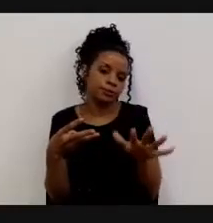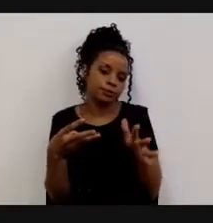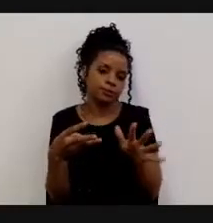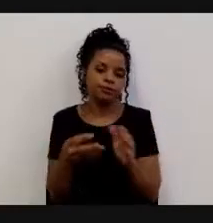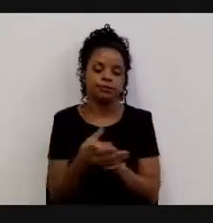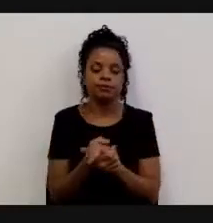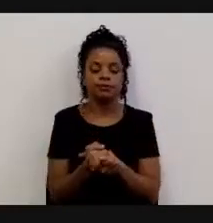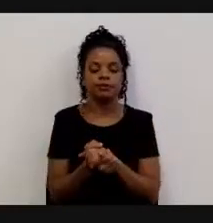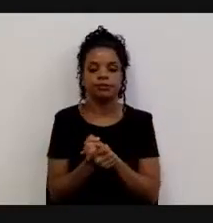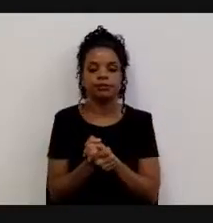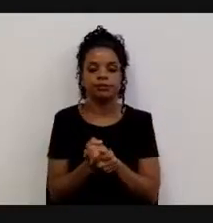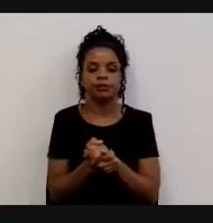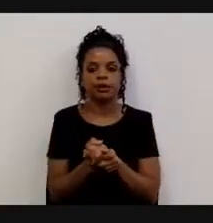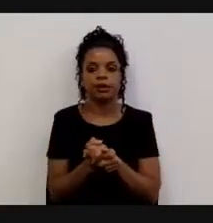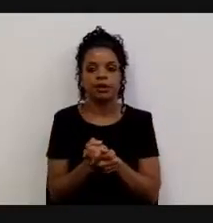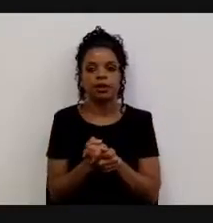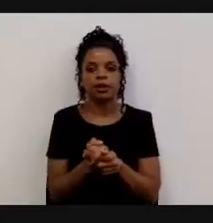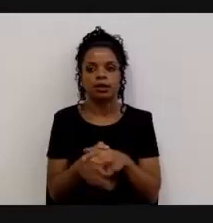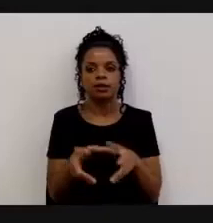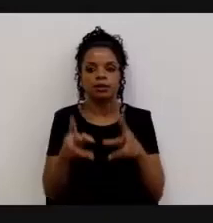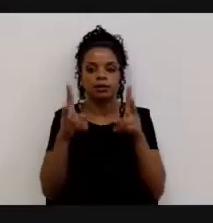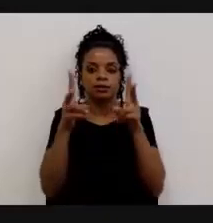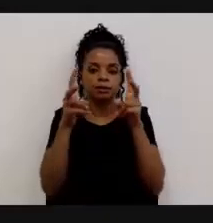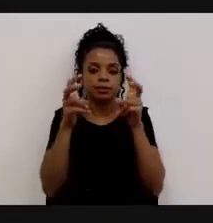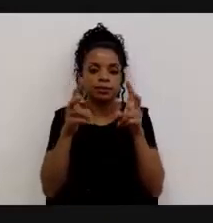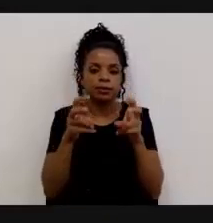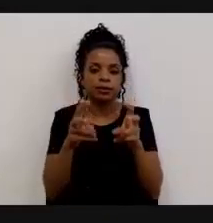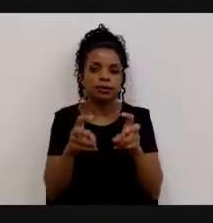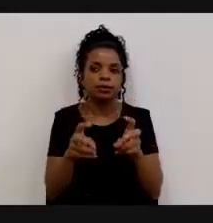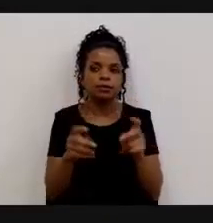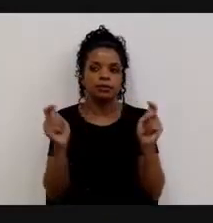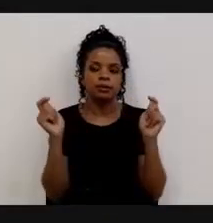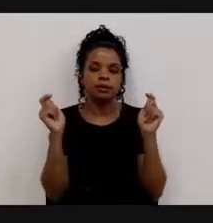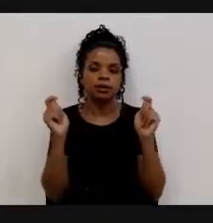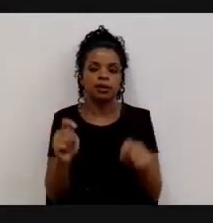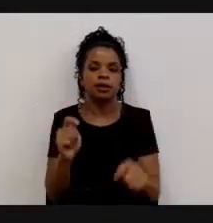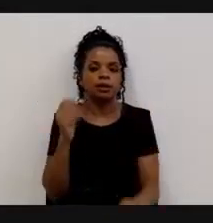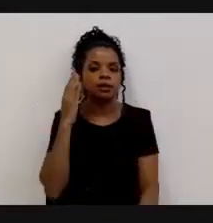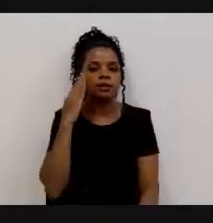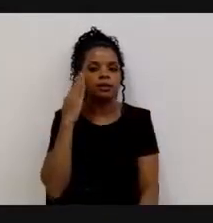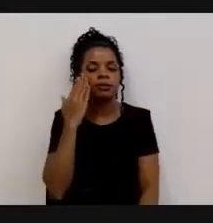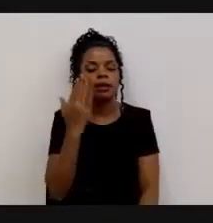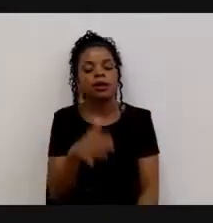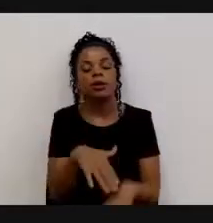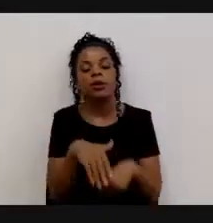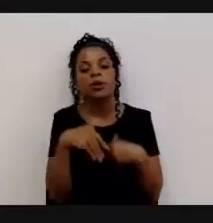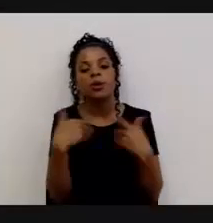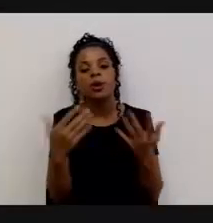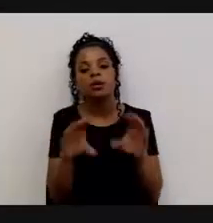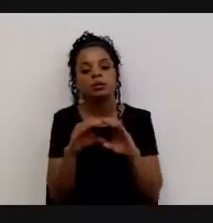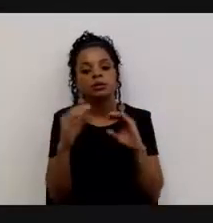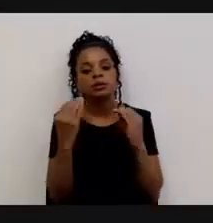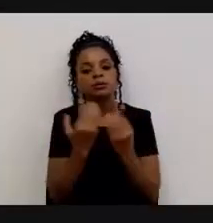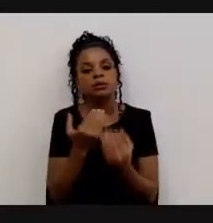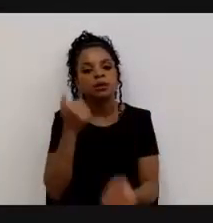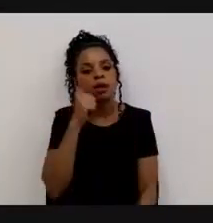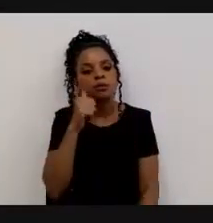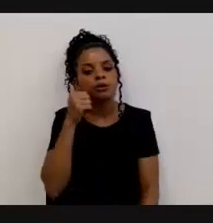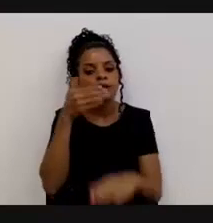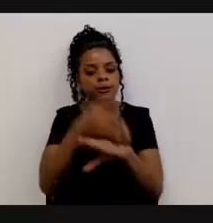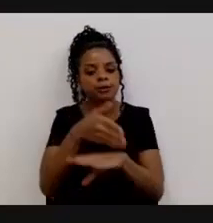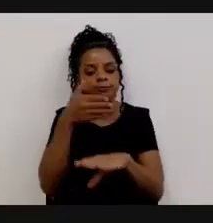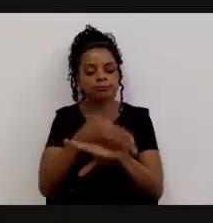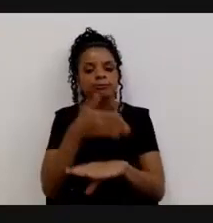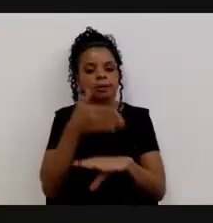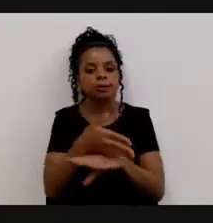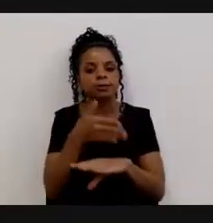geral, já dá para a gente ter uma noção prévia de quais são as comissões que as mulheres mais participam e quais